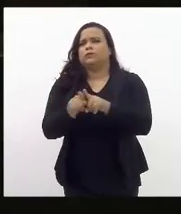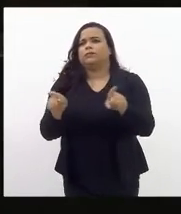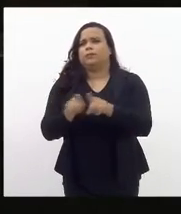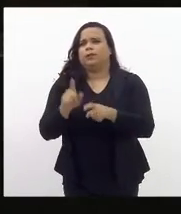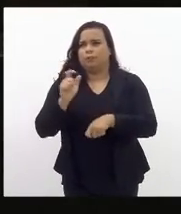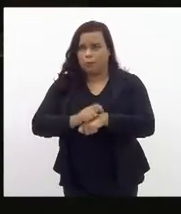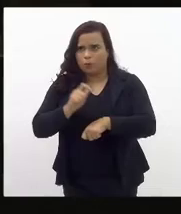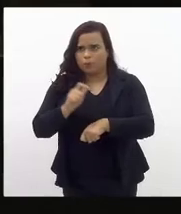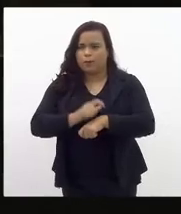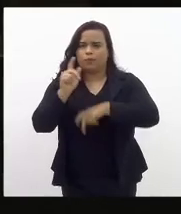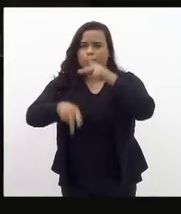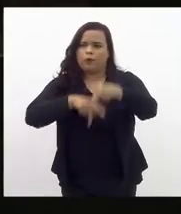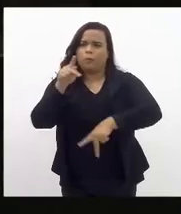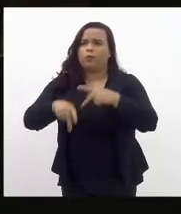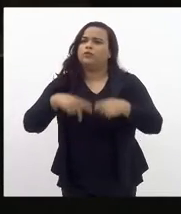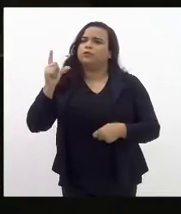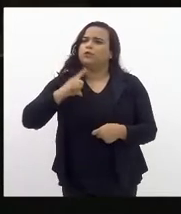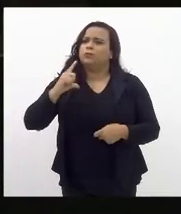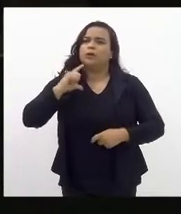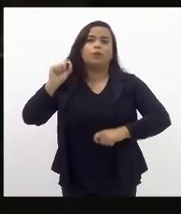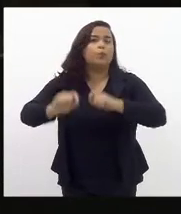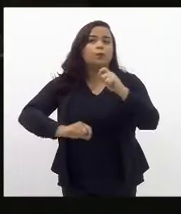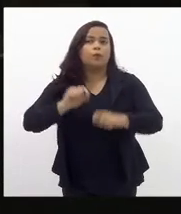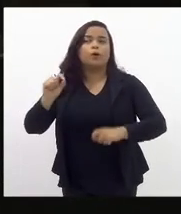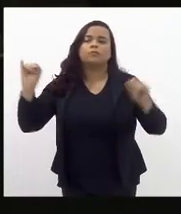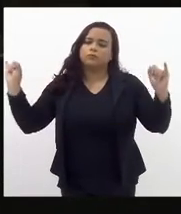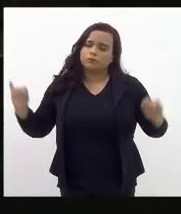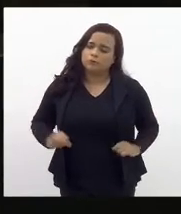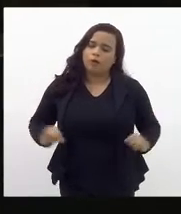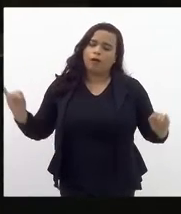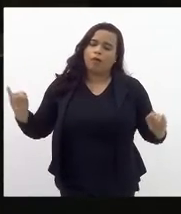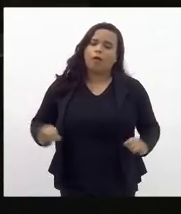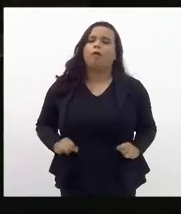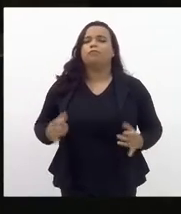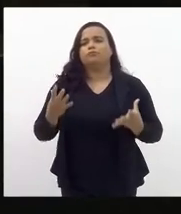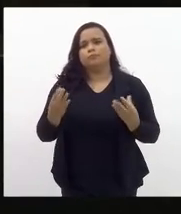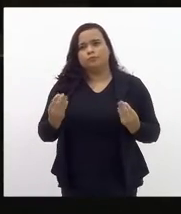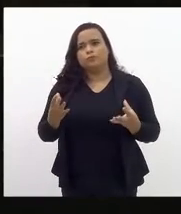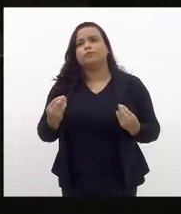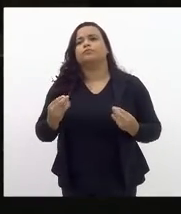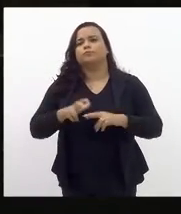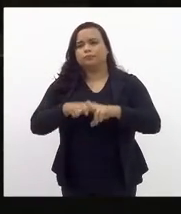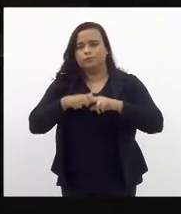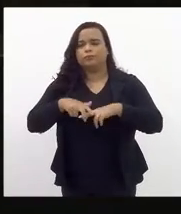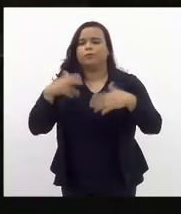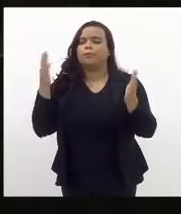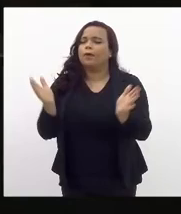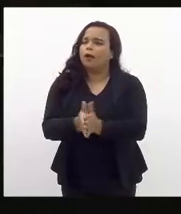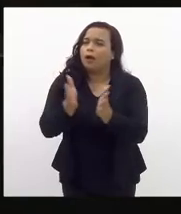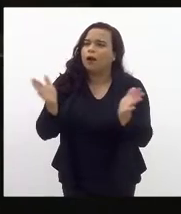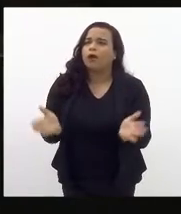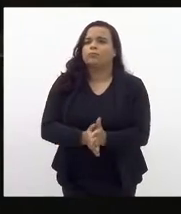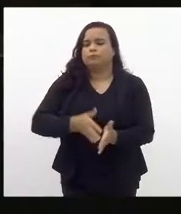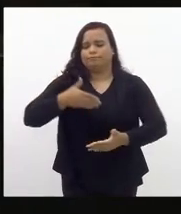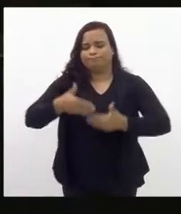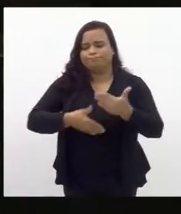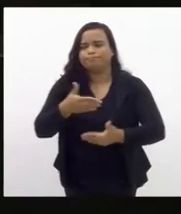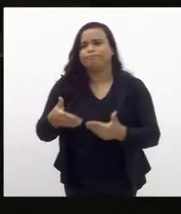a população cada vez mais fragilizada com o processo de empobrecimento, com o processo